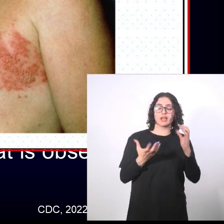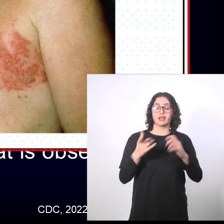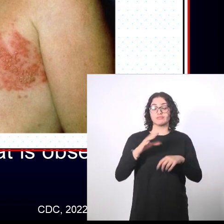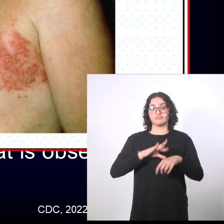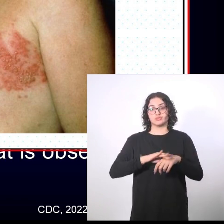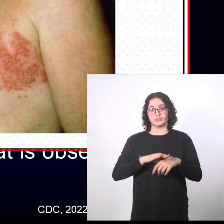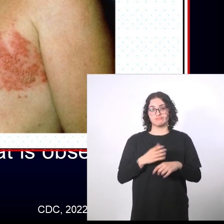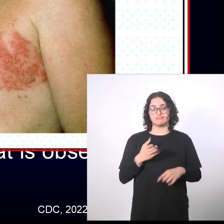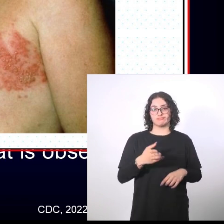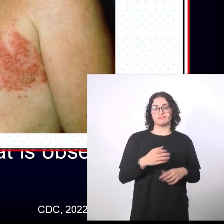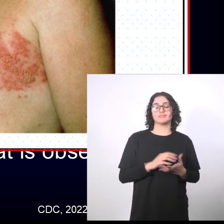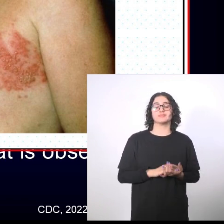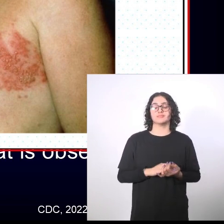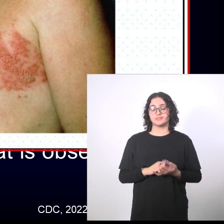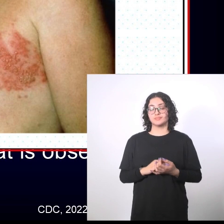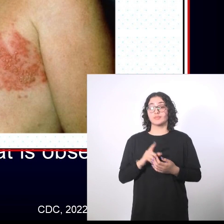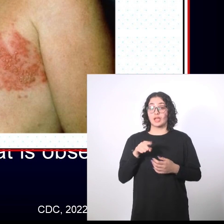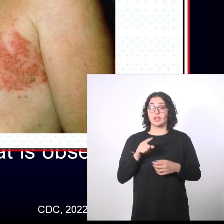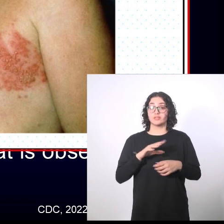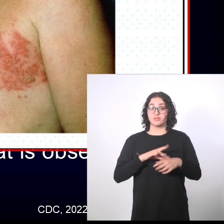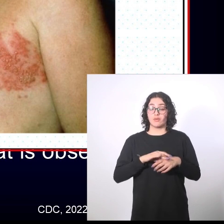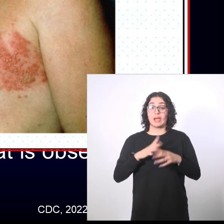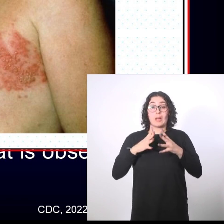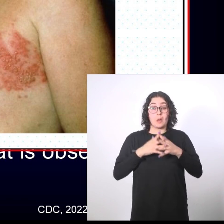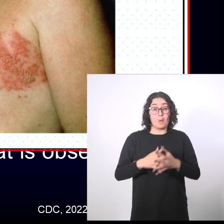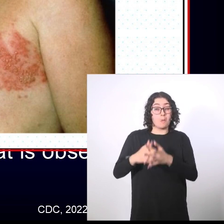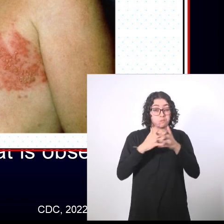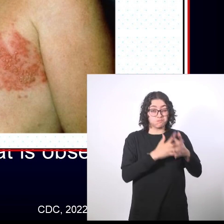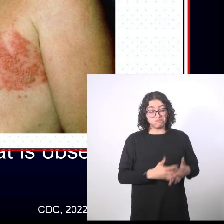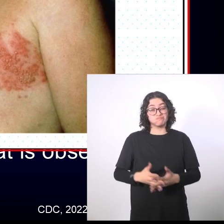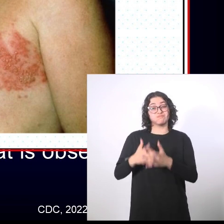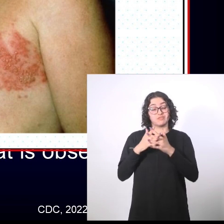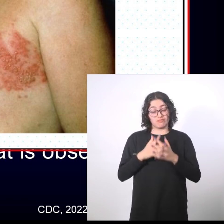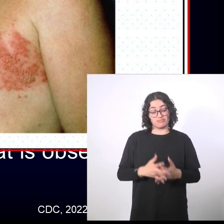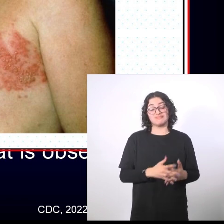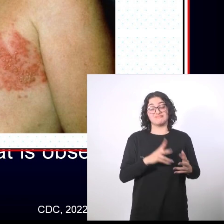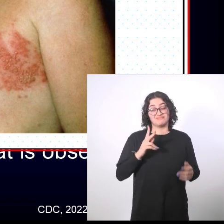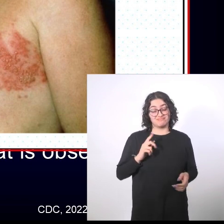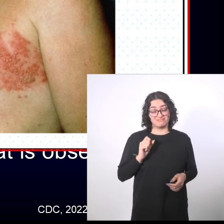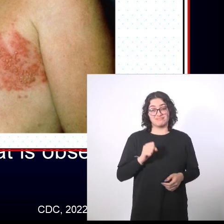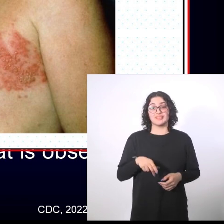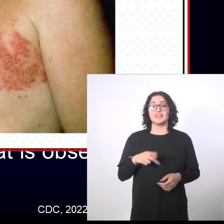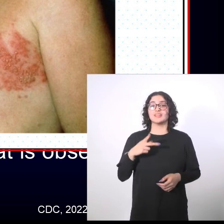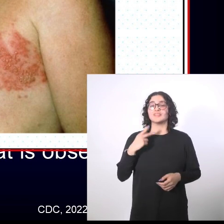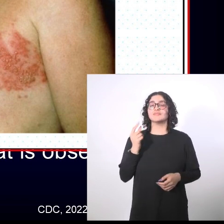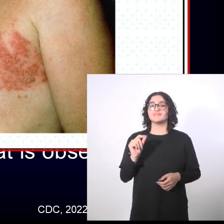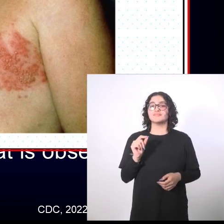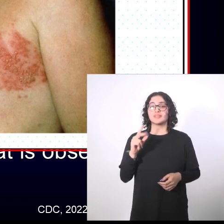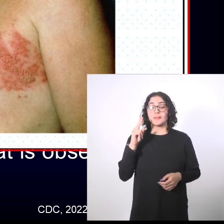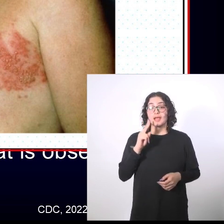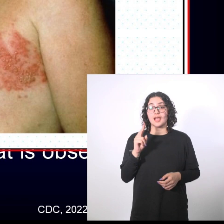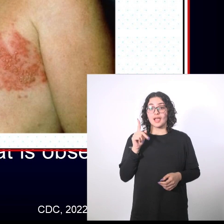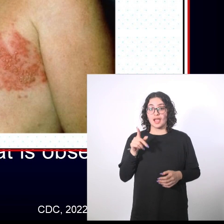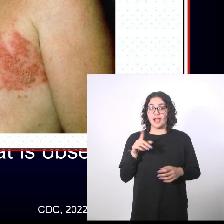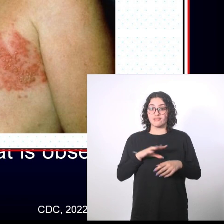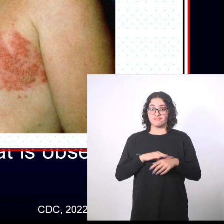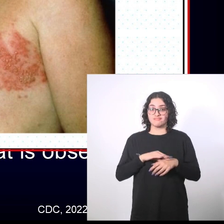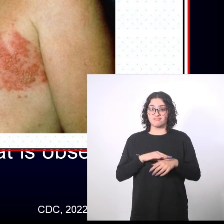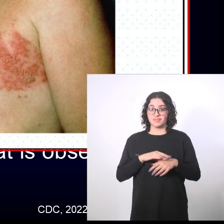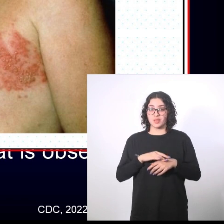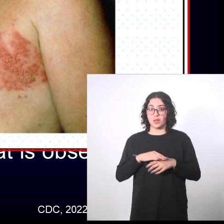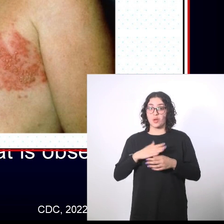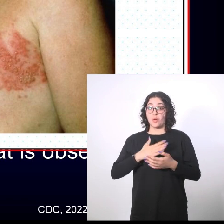uma doença que, evidentemente, vai trazer muita confusão, e lembrando que a sazonalidade dessa doença